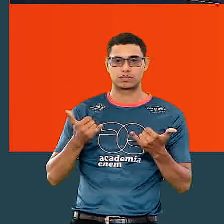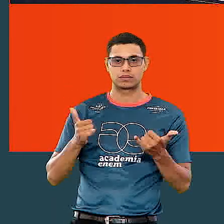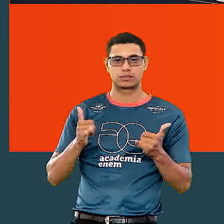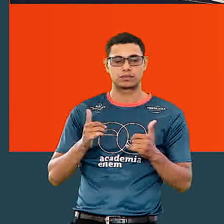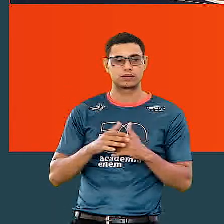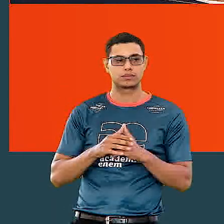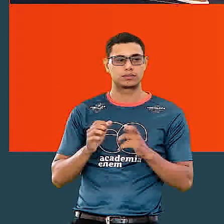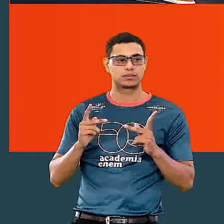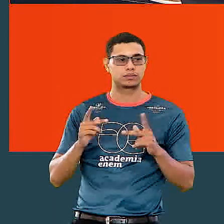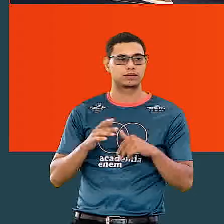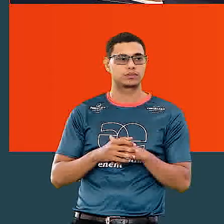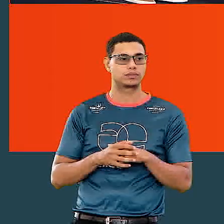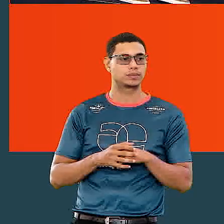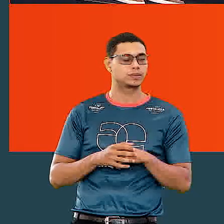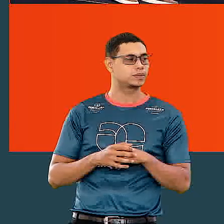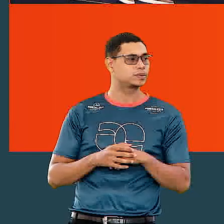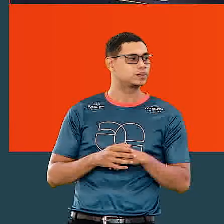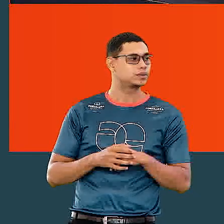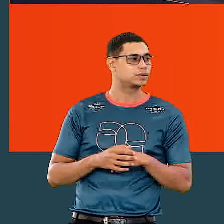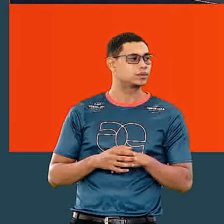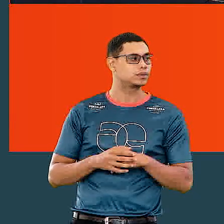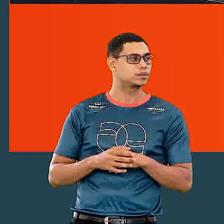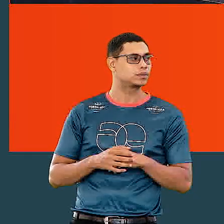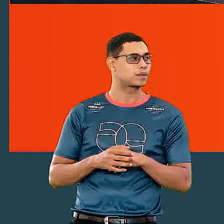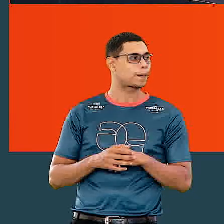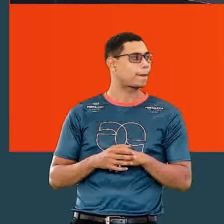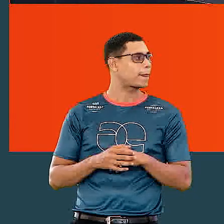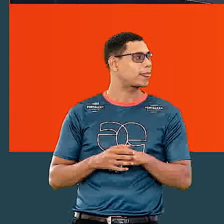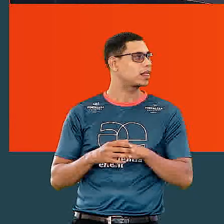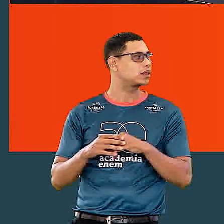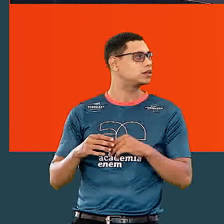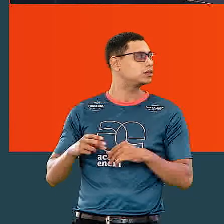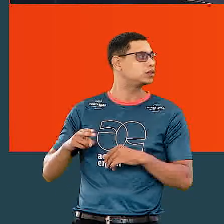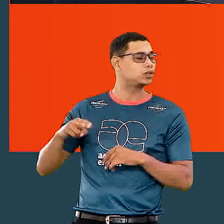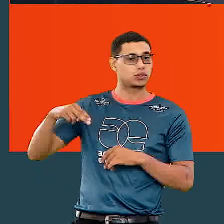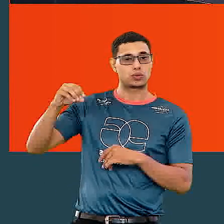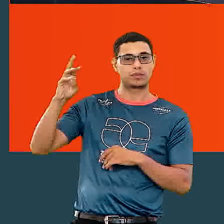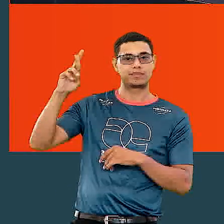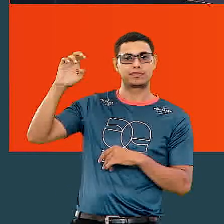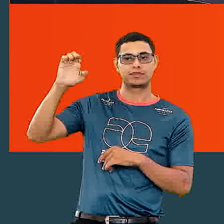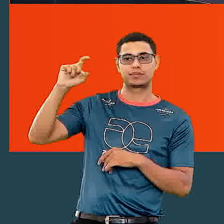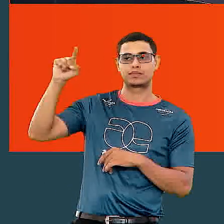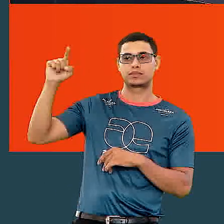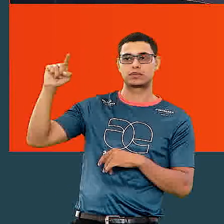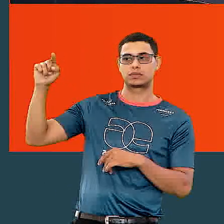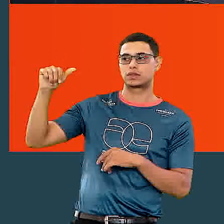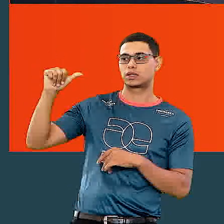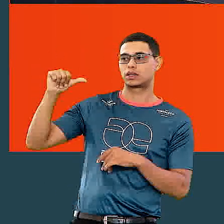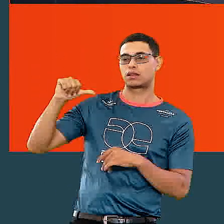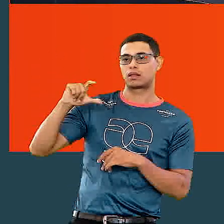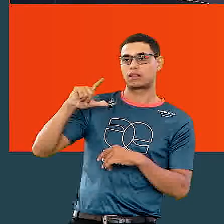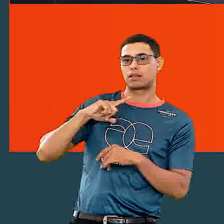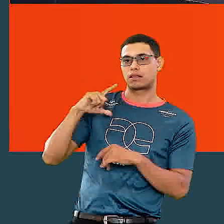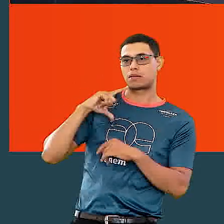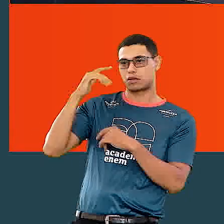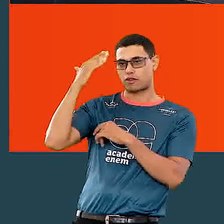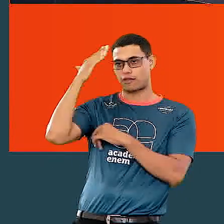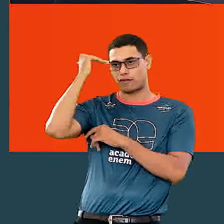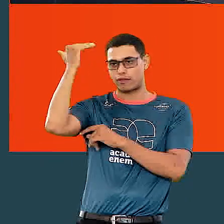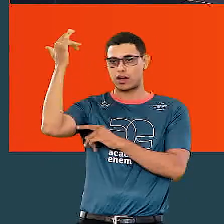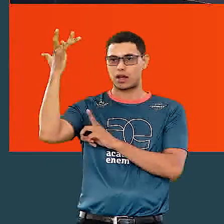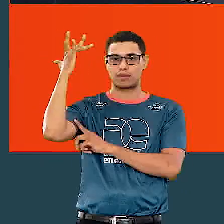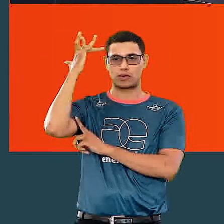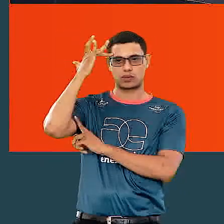show, né? Burguesia. Mas tem nada a ver com nobreza. Nobreza, pessoal, é o pessoal que tem status. É o pessoal que